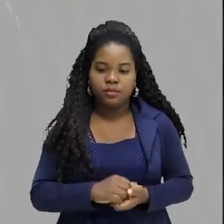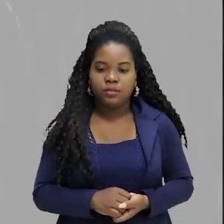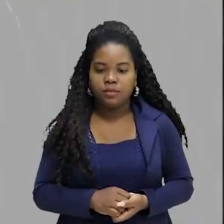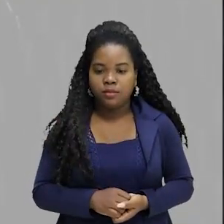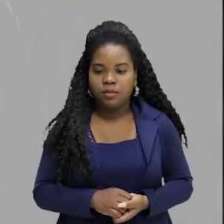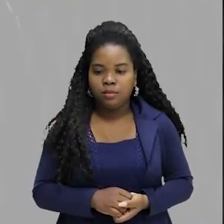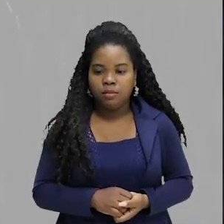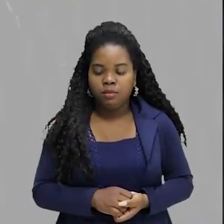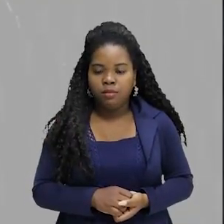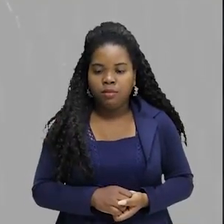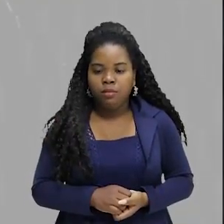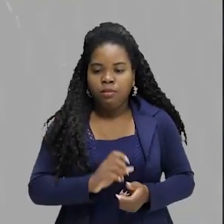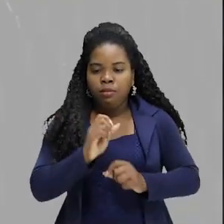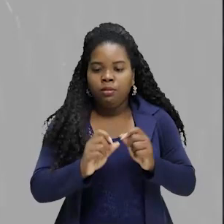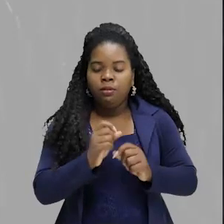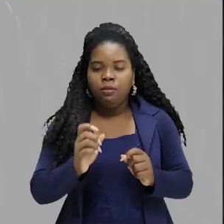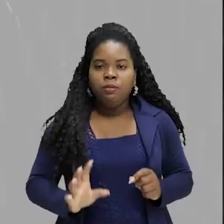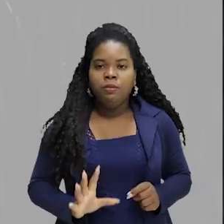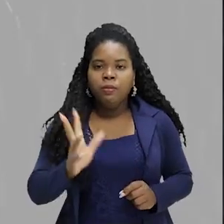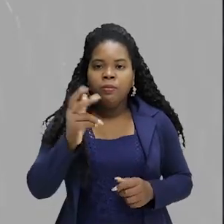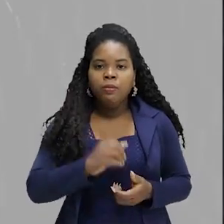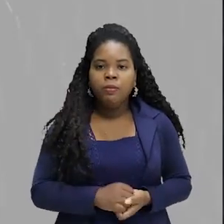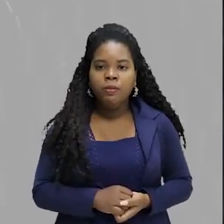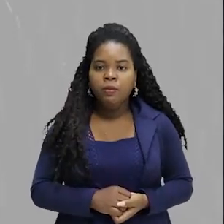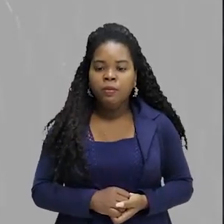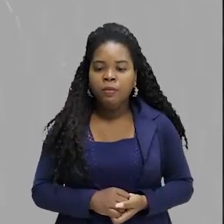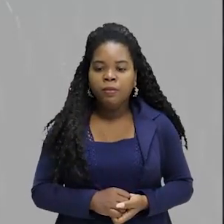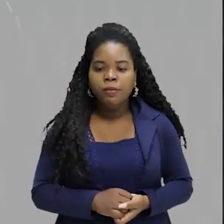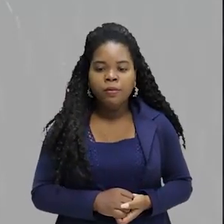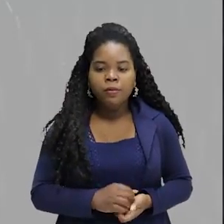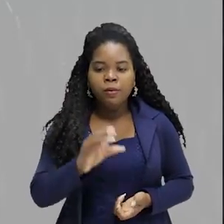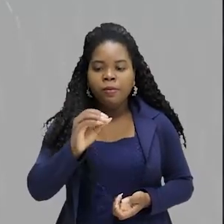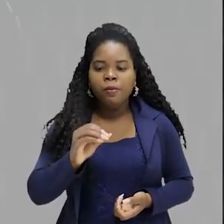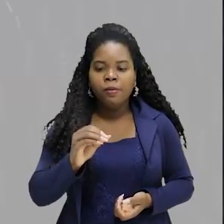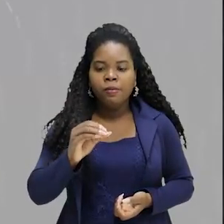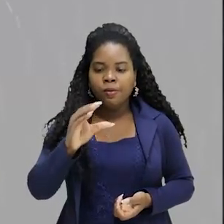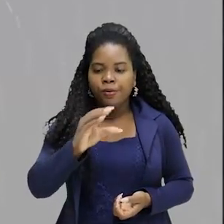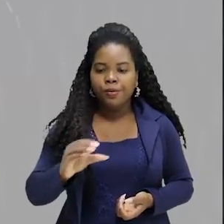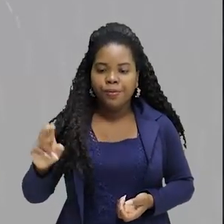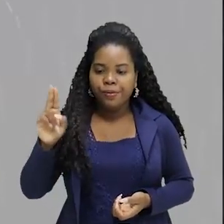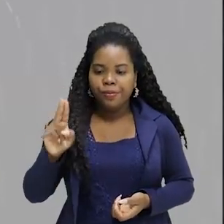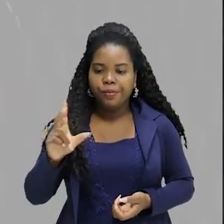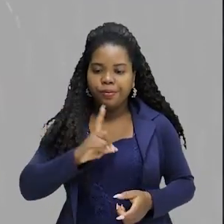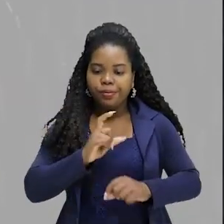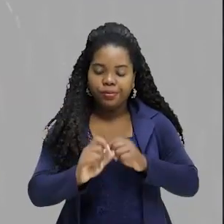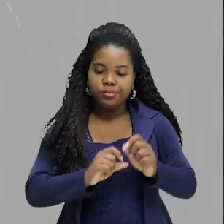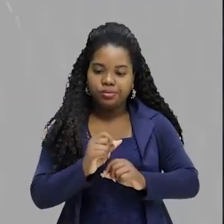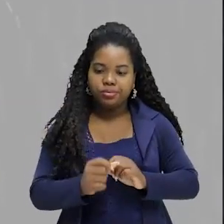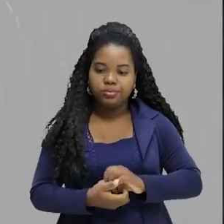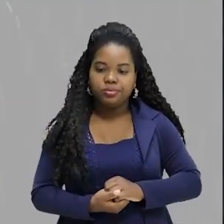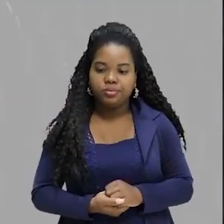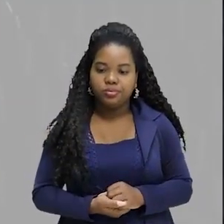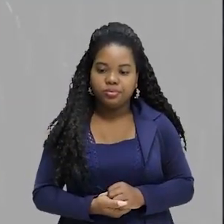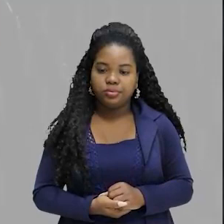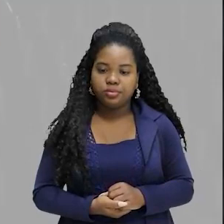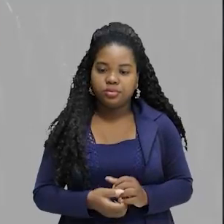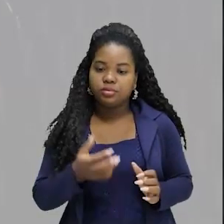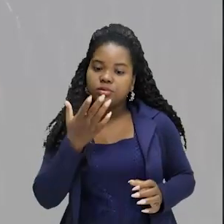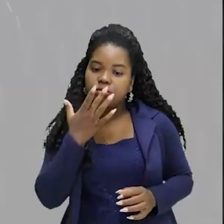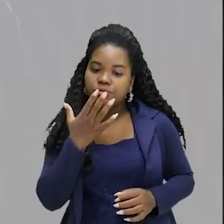Benedict. O que acontece? O cobre, ele tem uma solução, uma